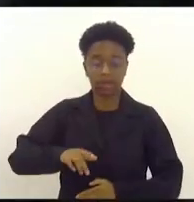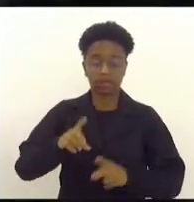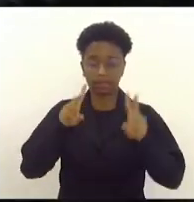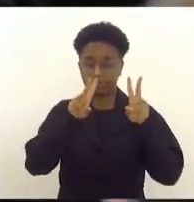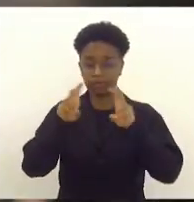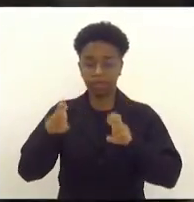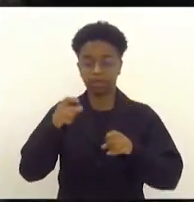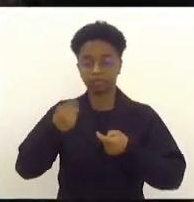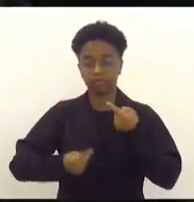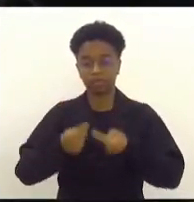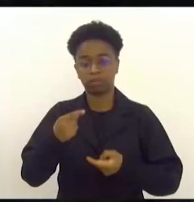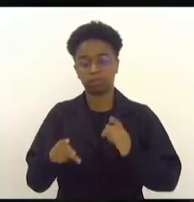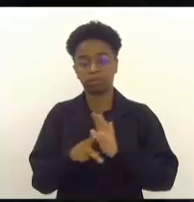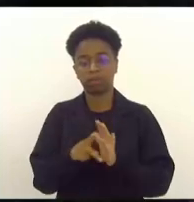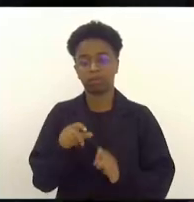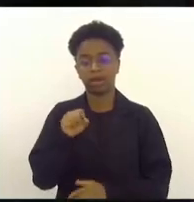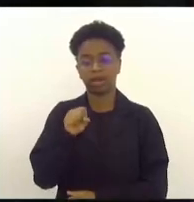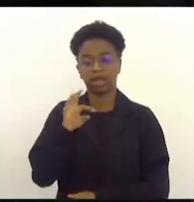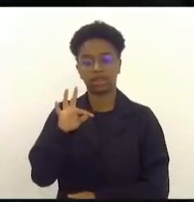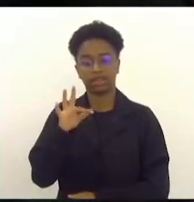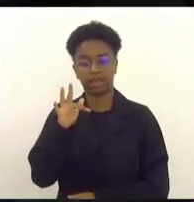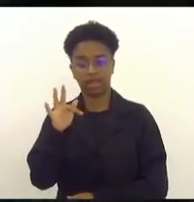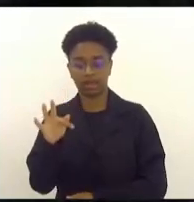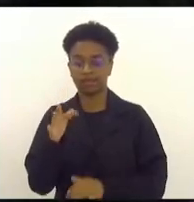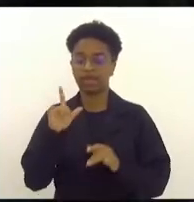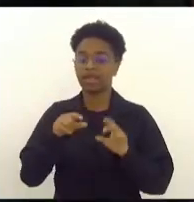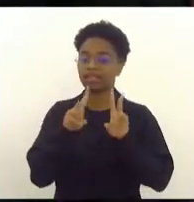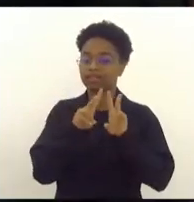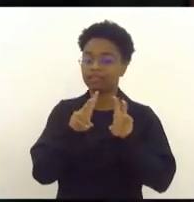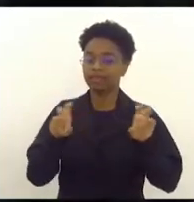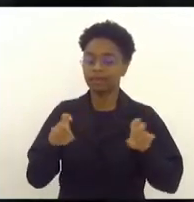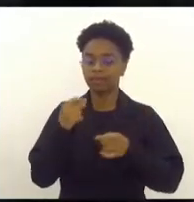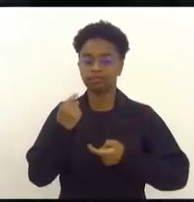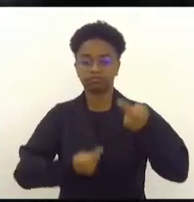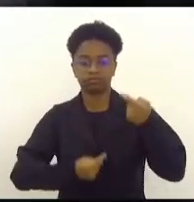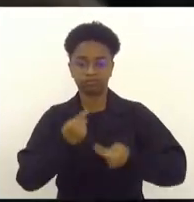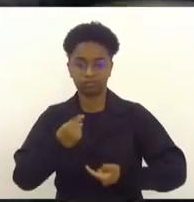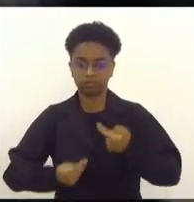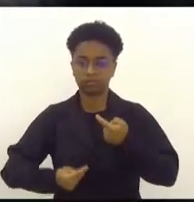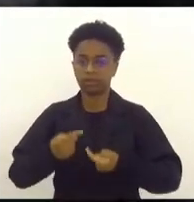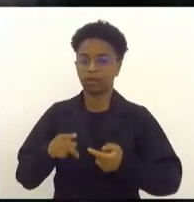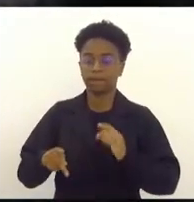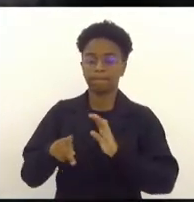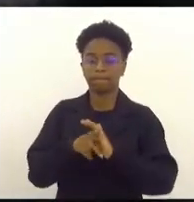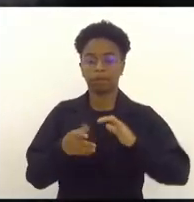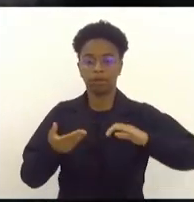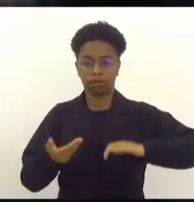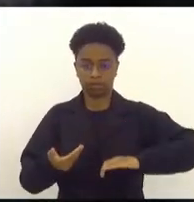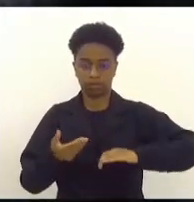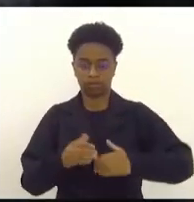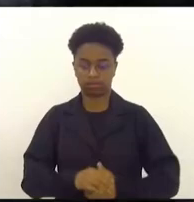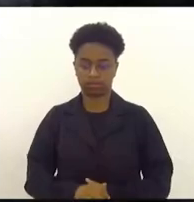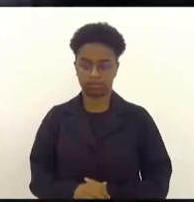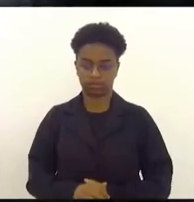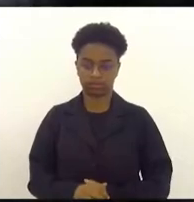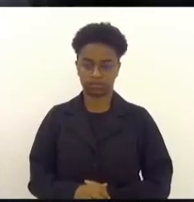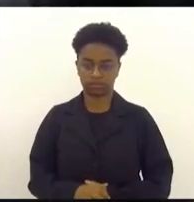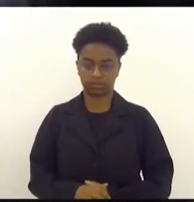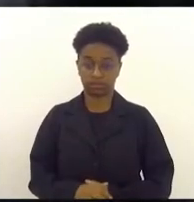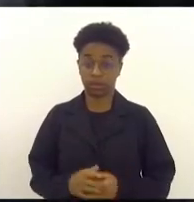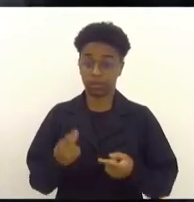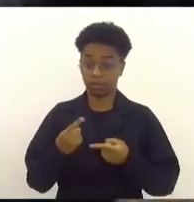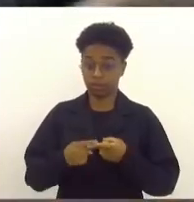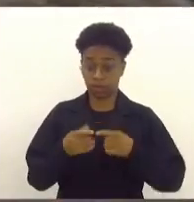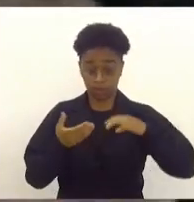STF é tema para ser tratado debatido pelo congresso nacional é ali